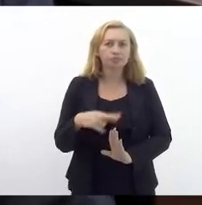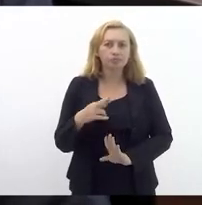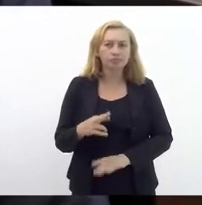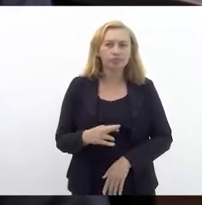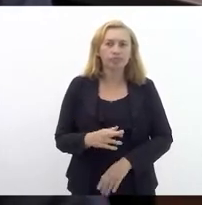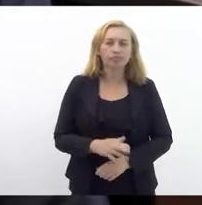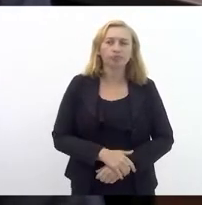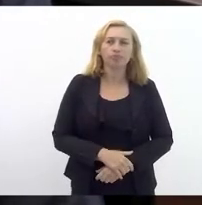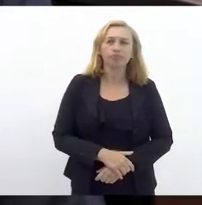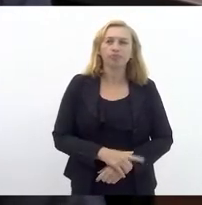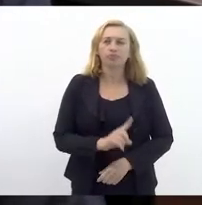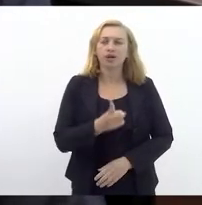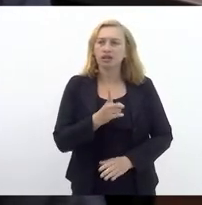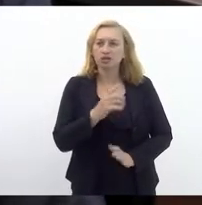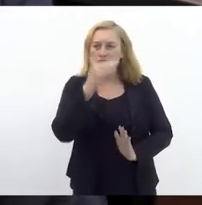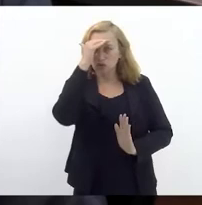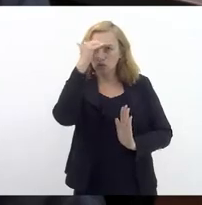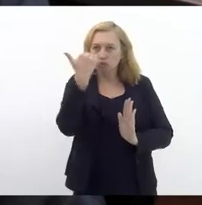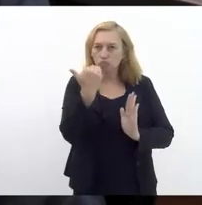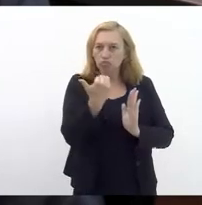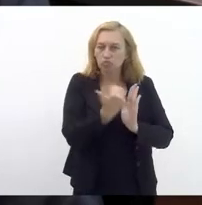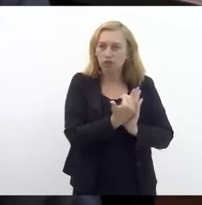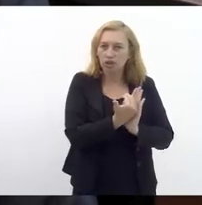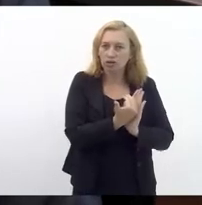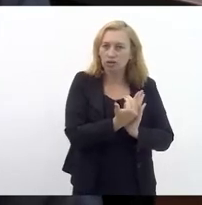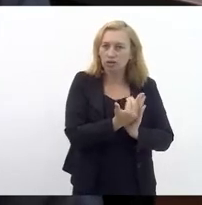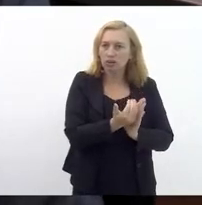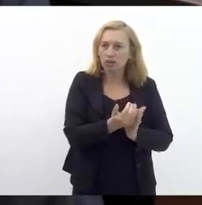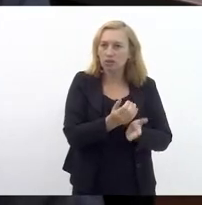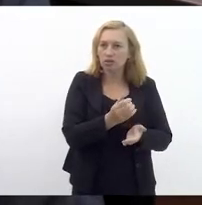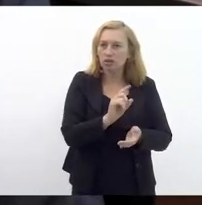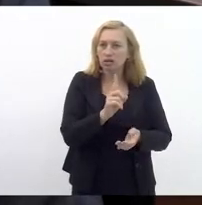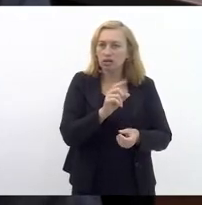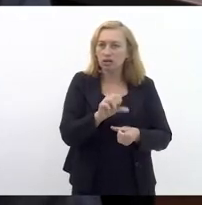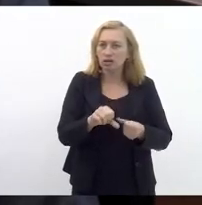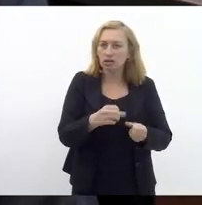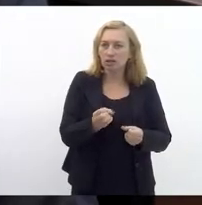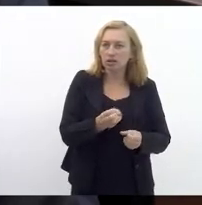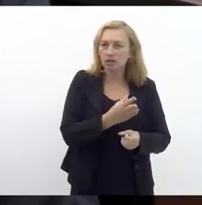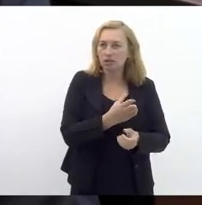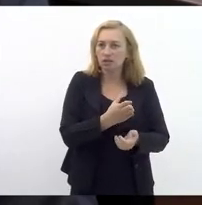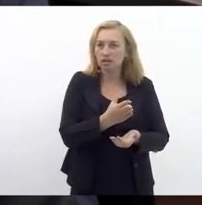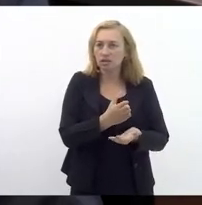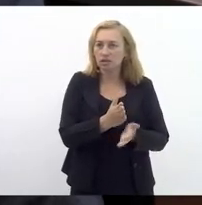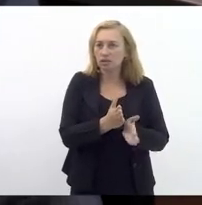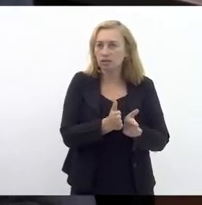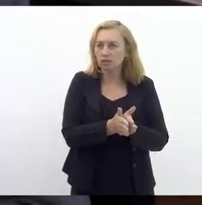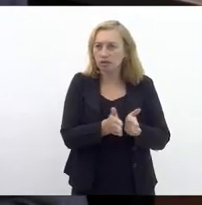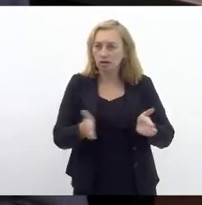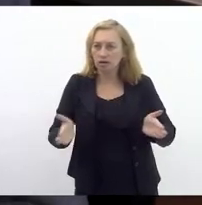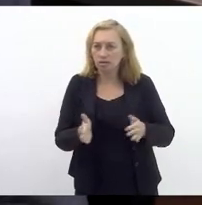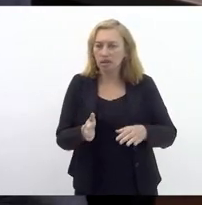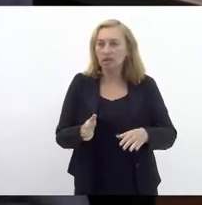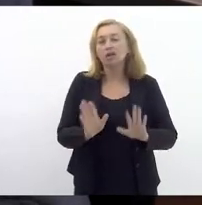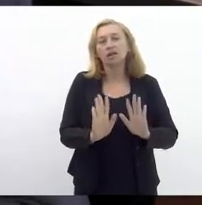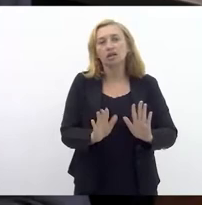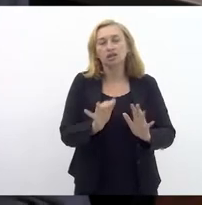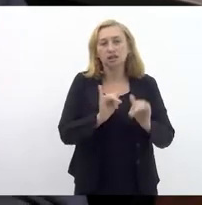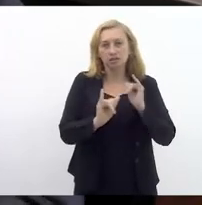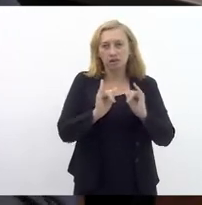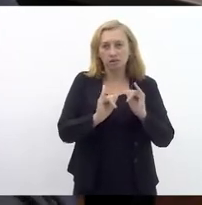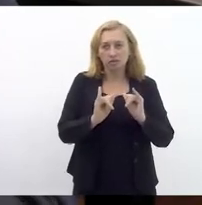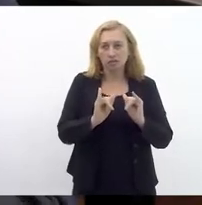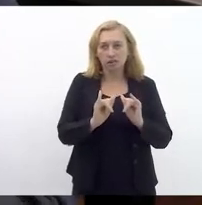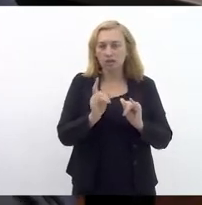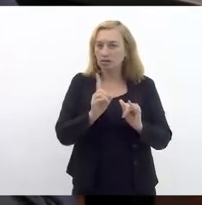se esses investimentos não fossem feitos, a renovação não seria prorrogada. Até então, esses valores não foram comprovados. Vou passar